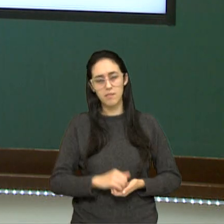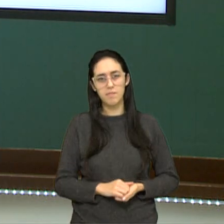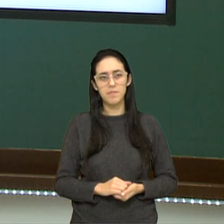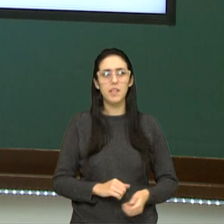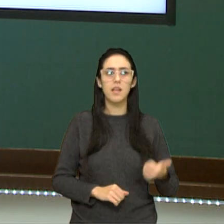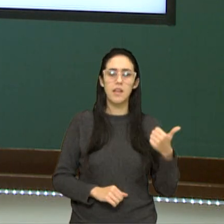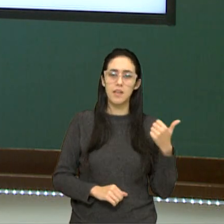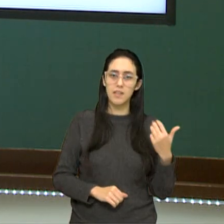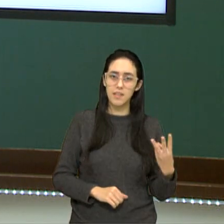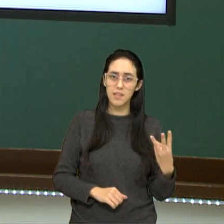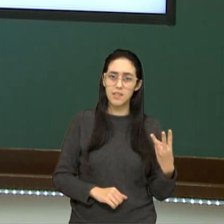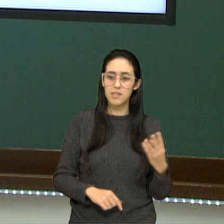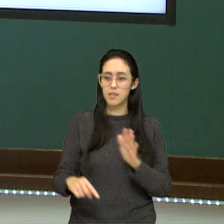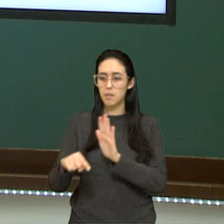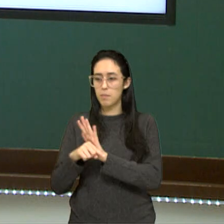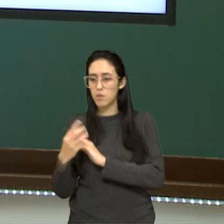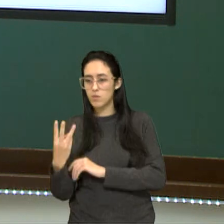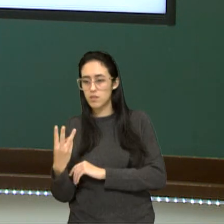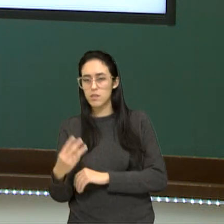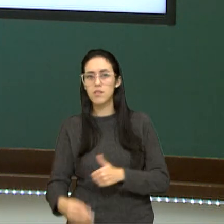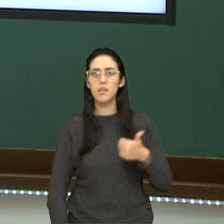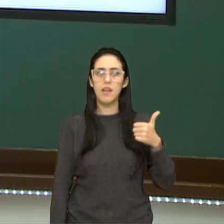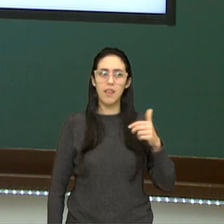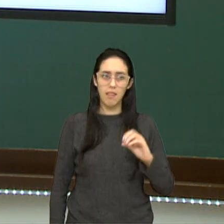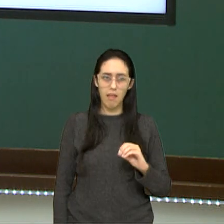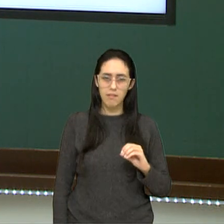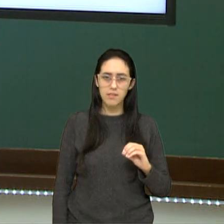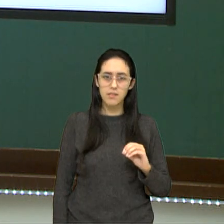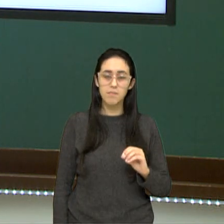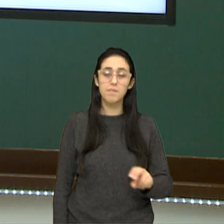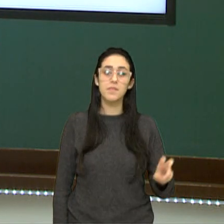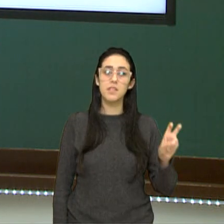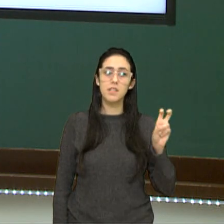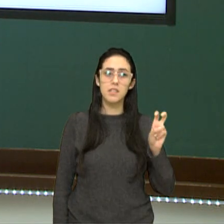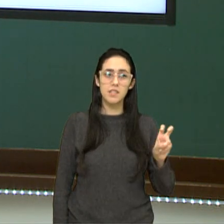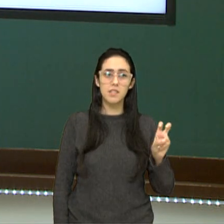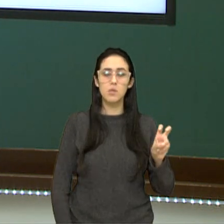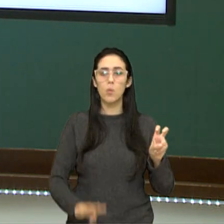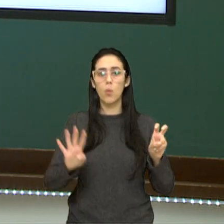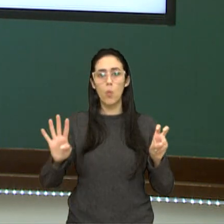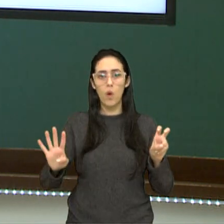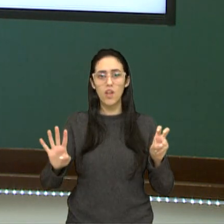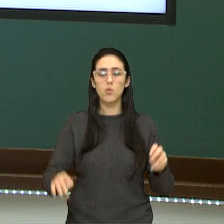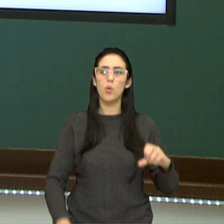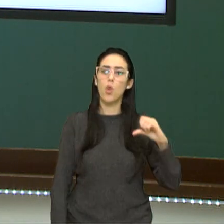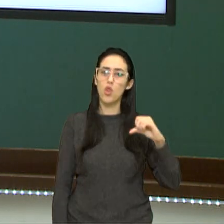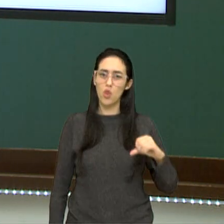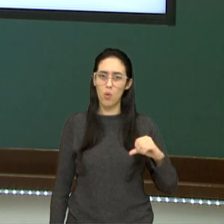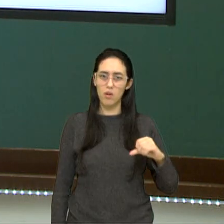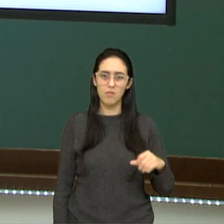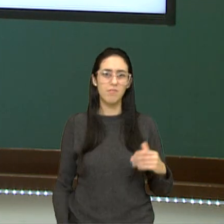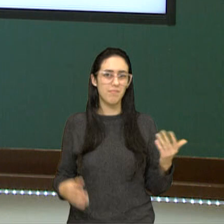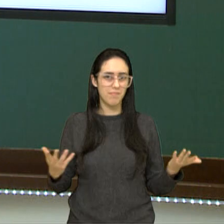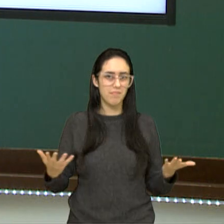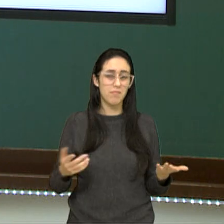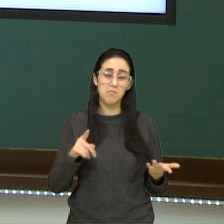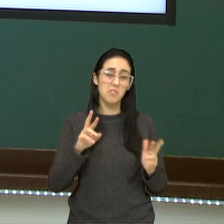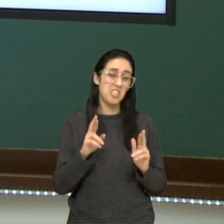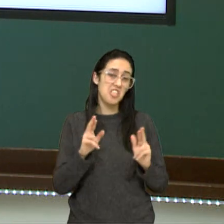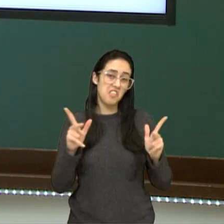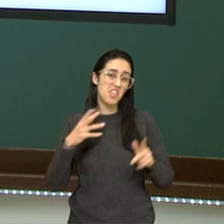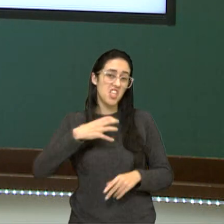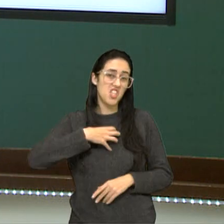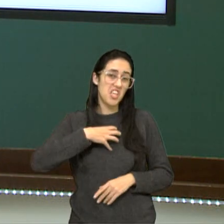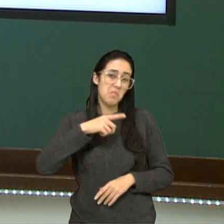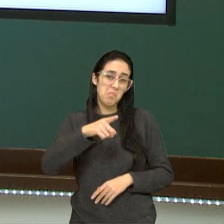13 com menos 3 dá 10 e 5 com 4 dá 9. É uma maneira diferente de resolver e pode ser que